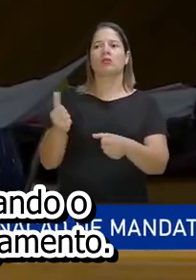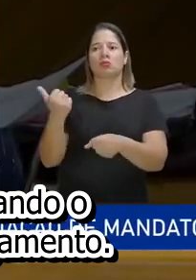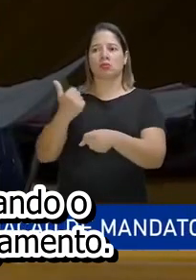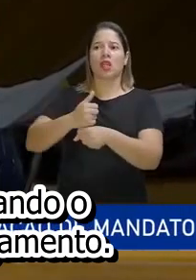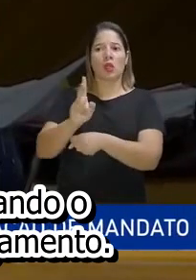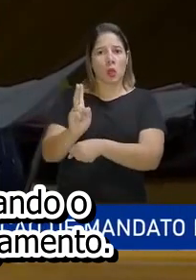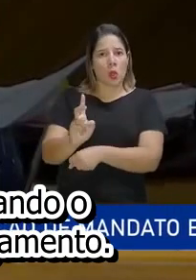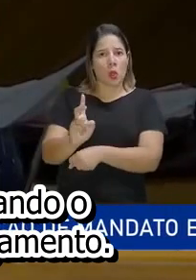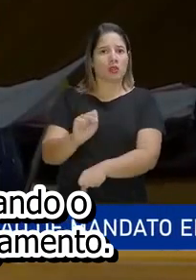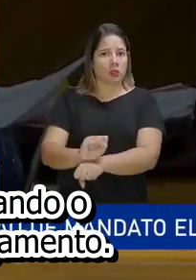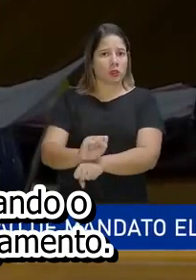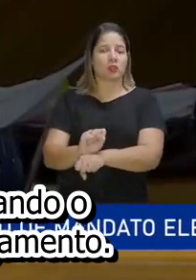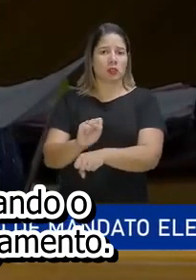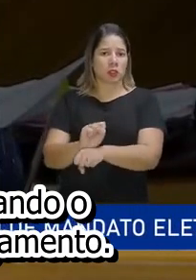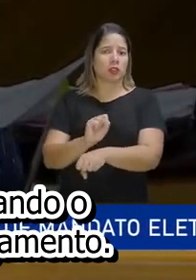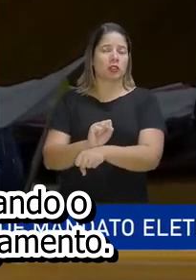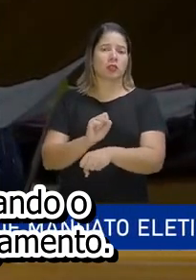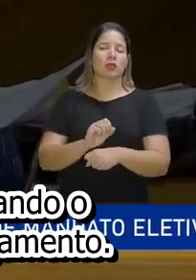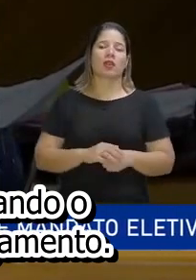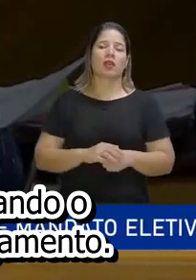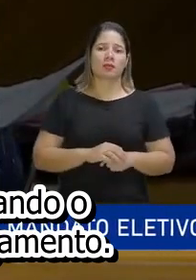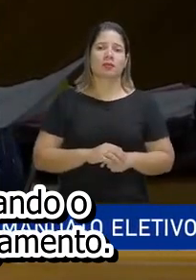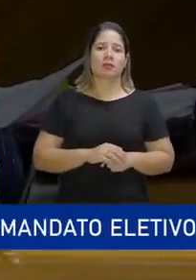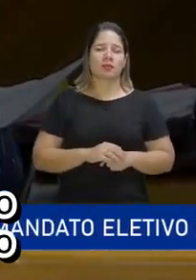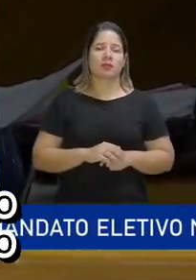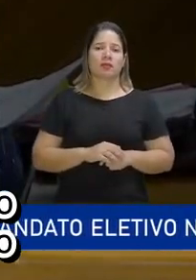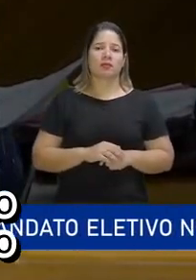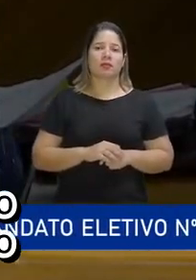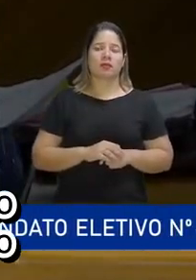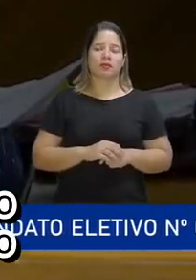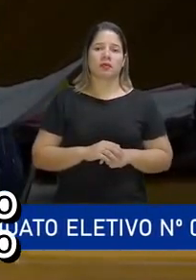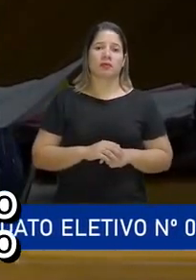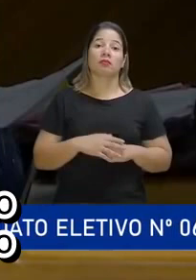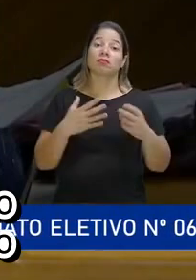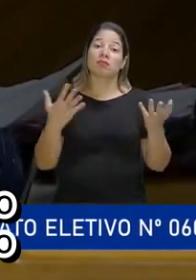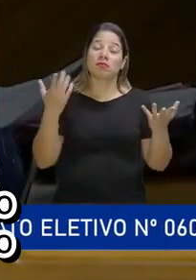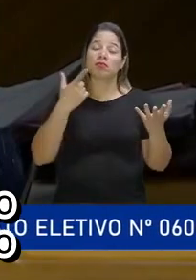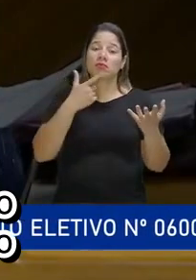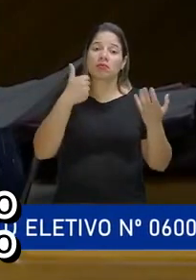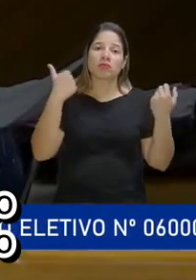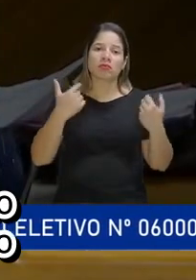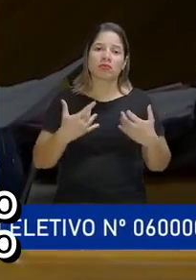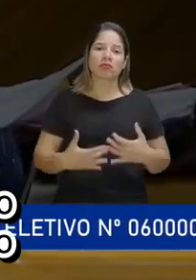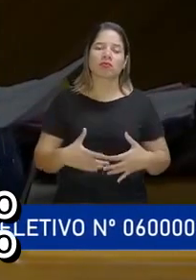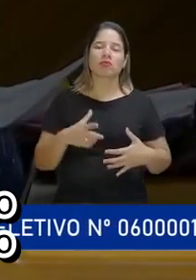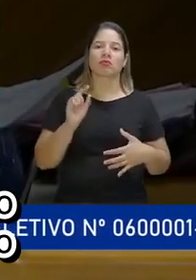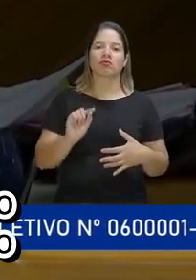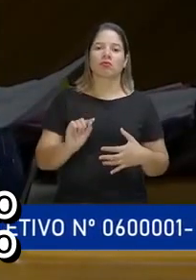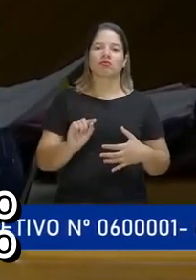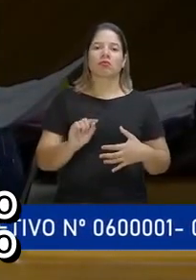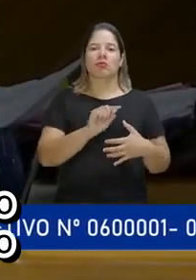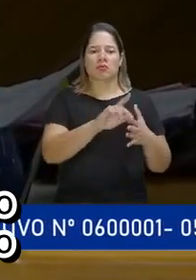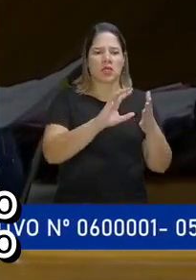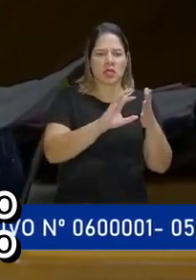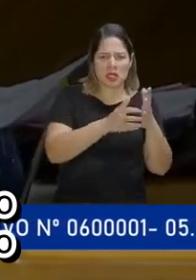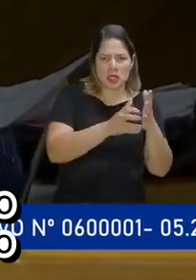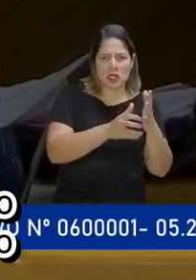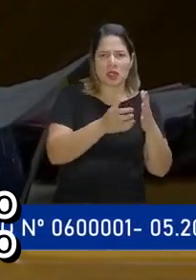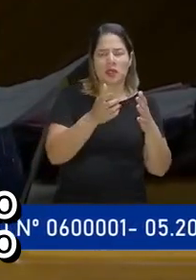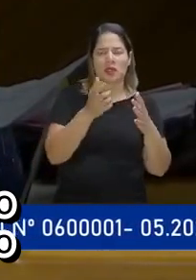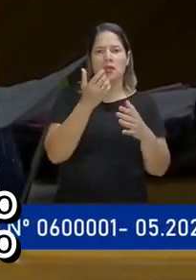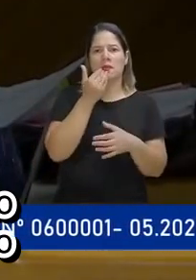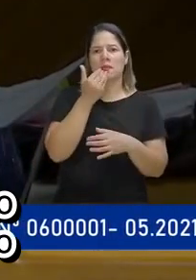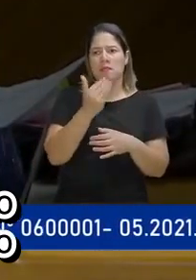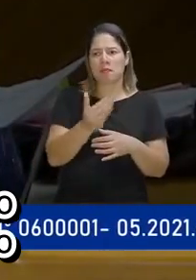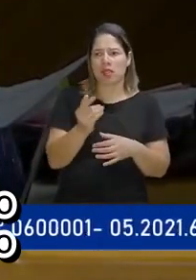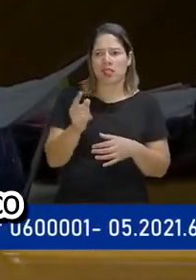obtido a condição anuir ao desligamento. Não há que se falar da necessidade de o partido requerer a decretação